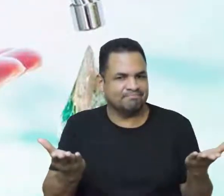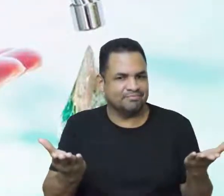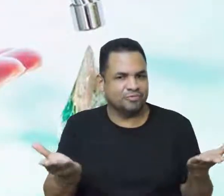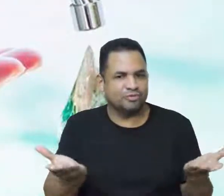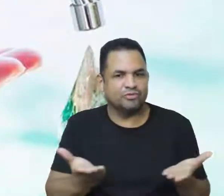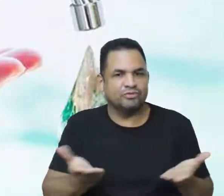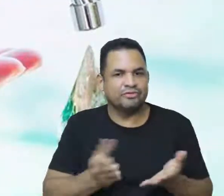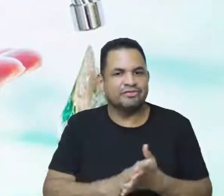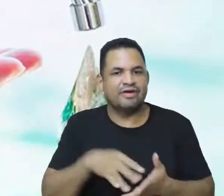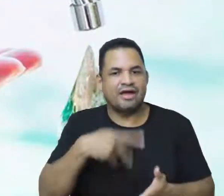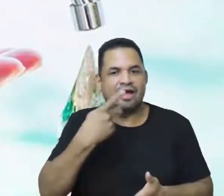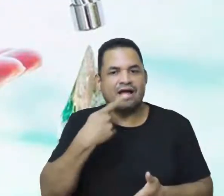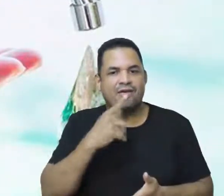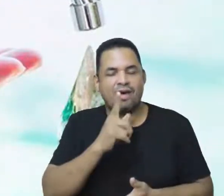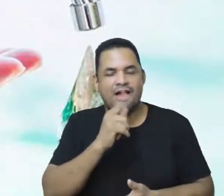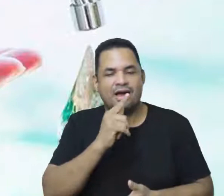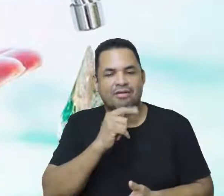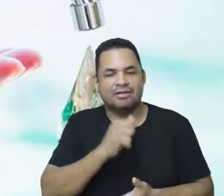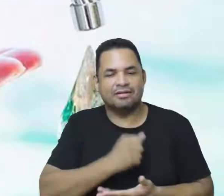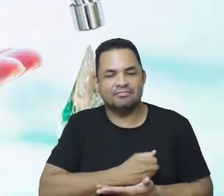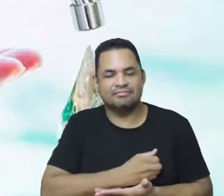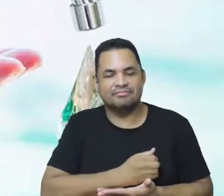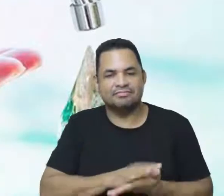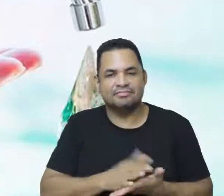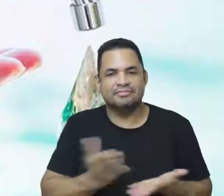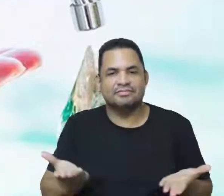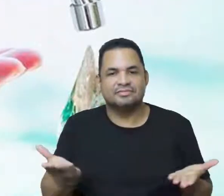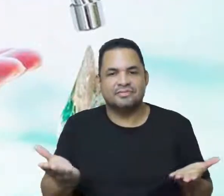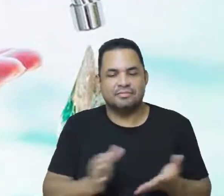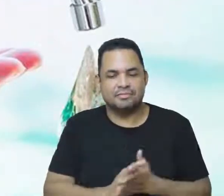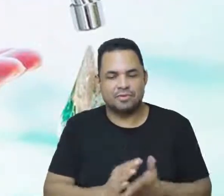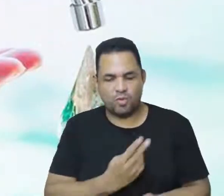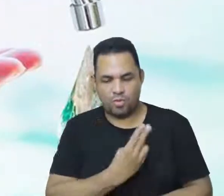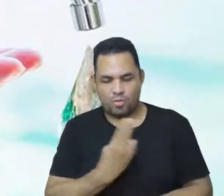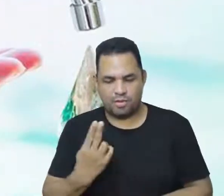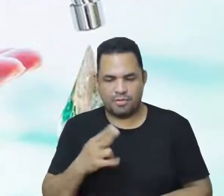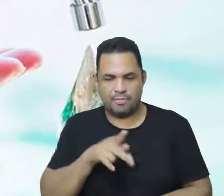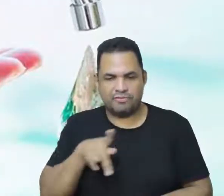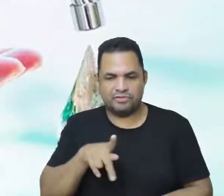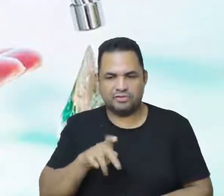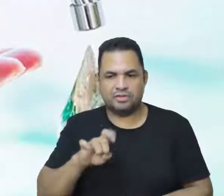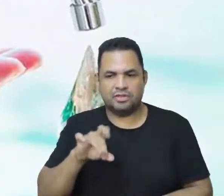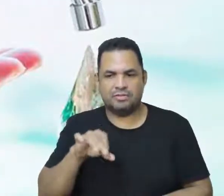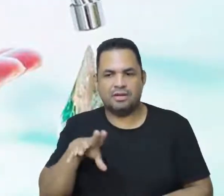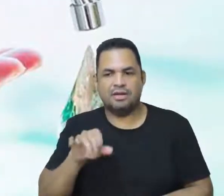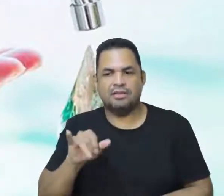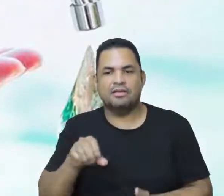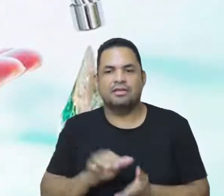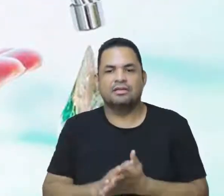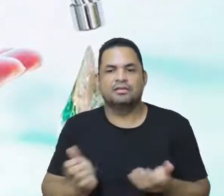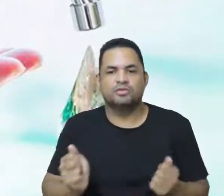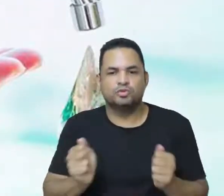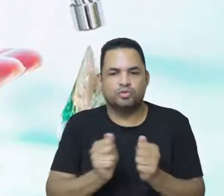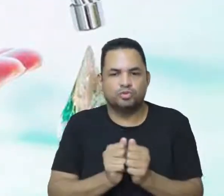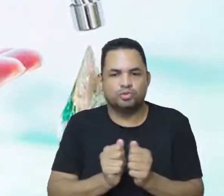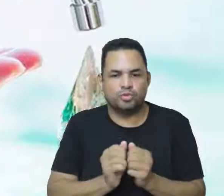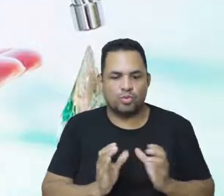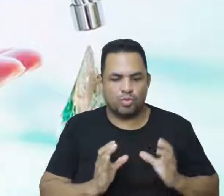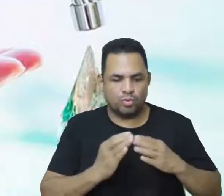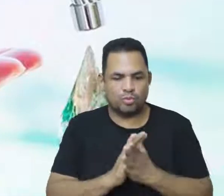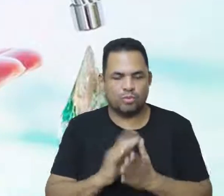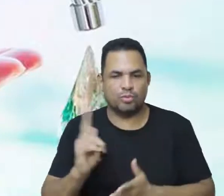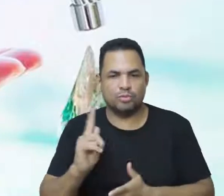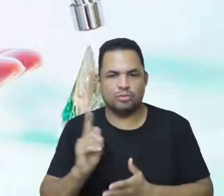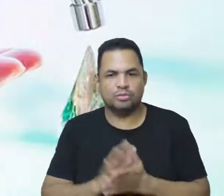hoje iremos falar de água. Portanto, eu sou o professor Arimateia, junto com a nossa equipe de geografia,